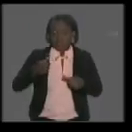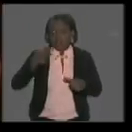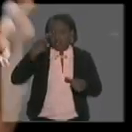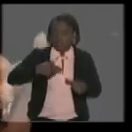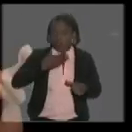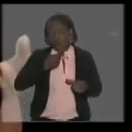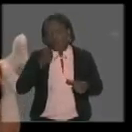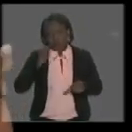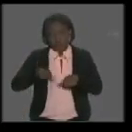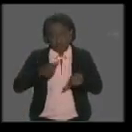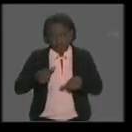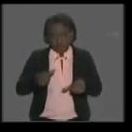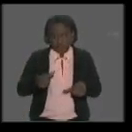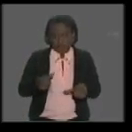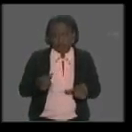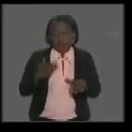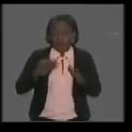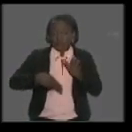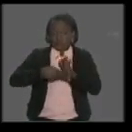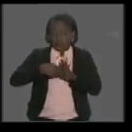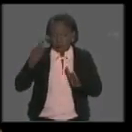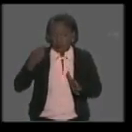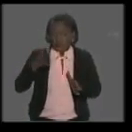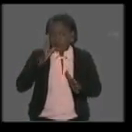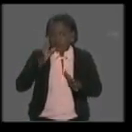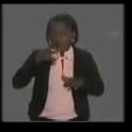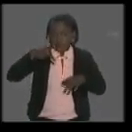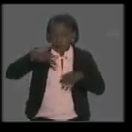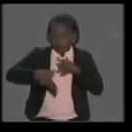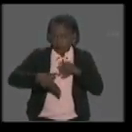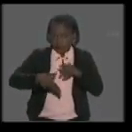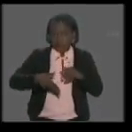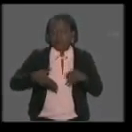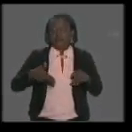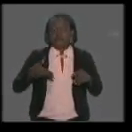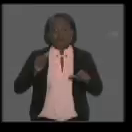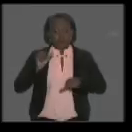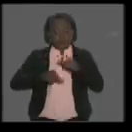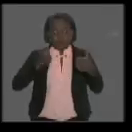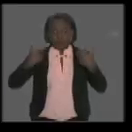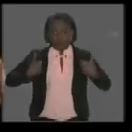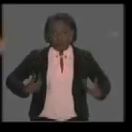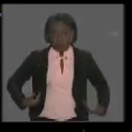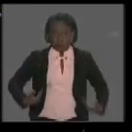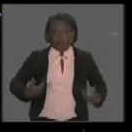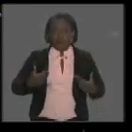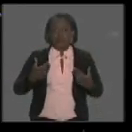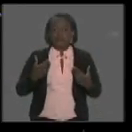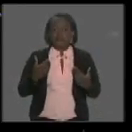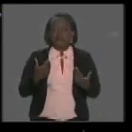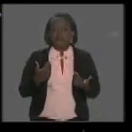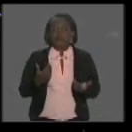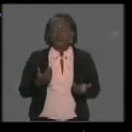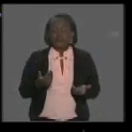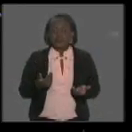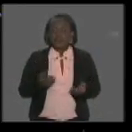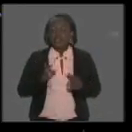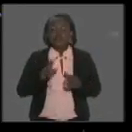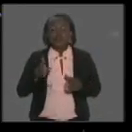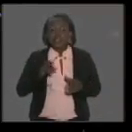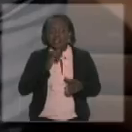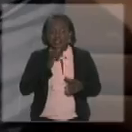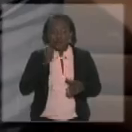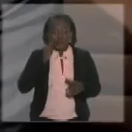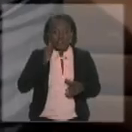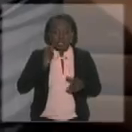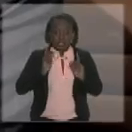redesignação sexual, né, que seria uma cirurgia de transformação Mas do não gênero necessariamente genital. uma